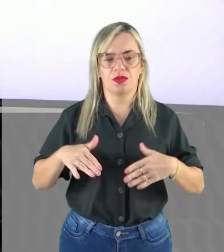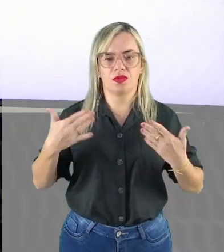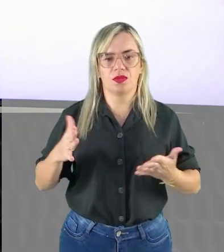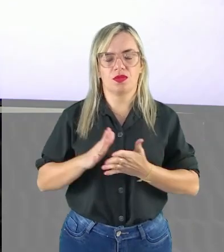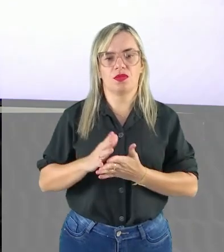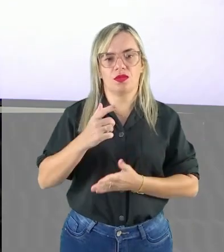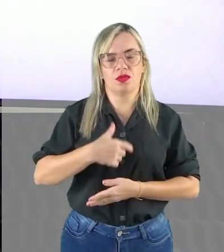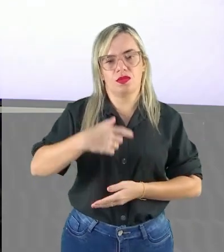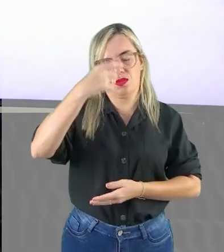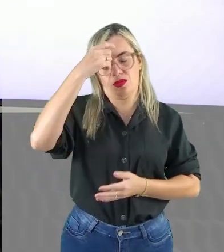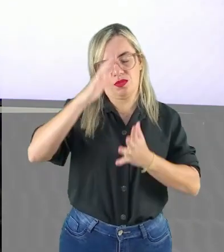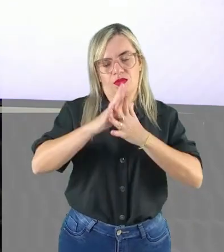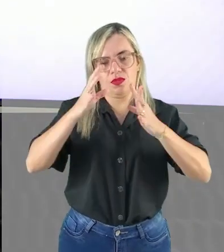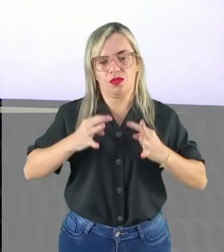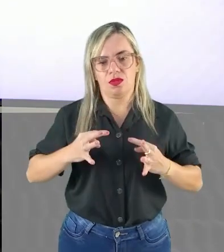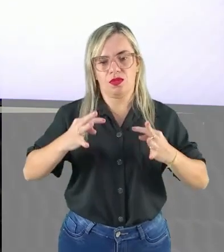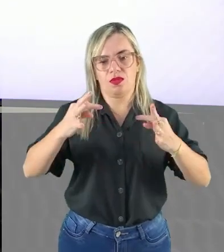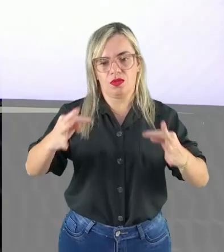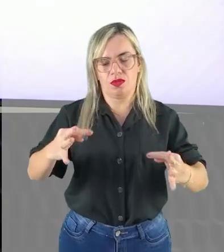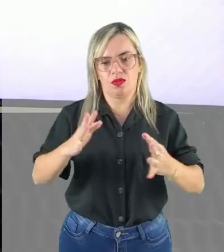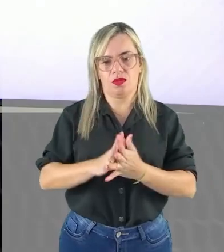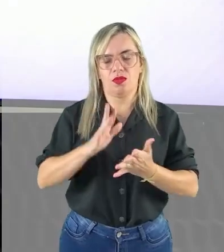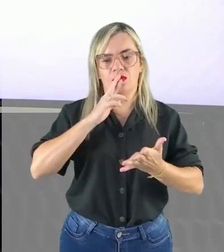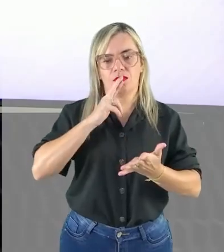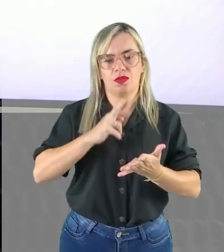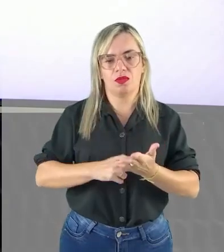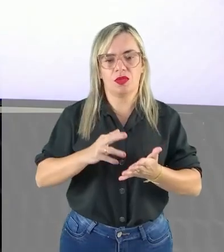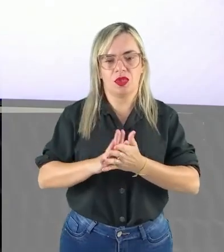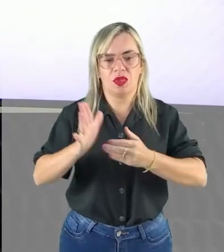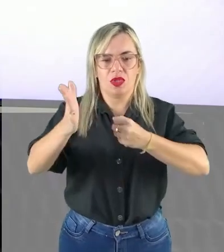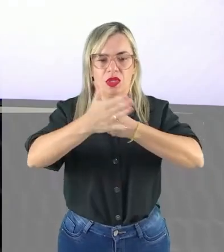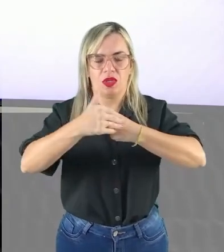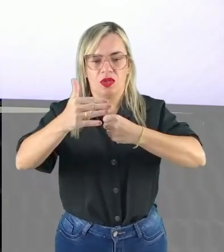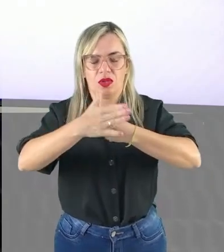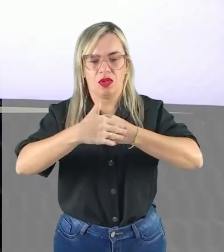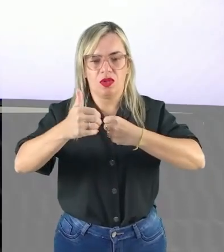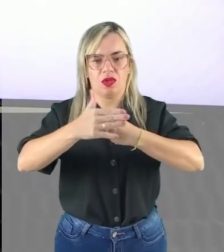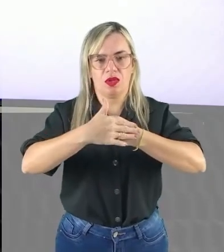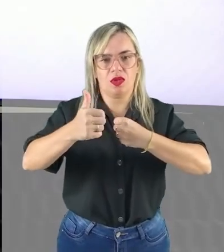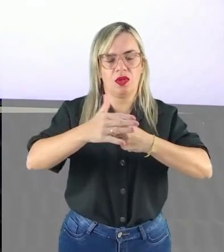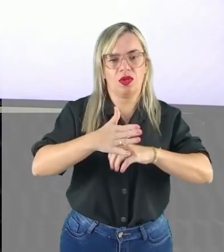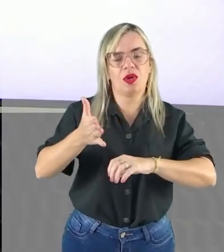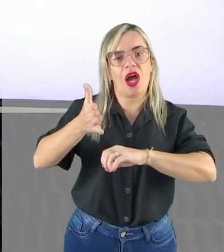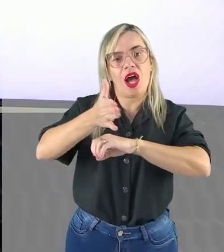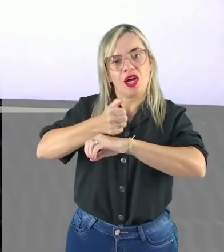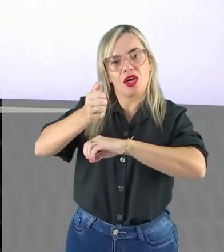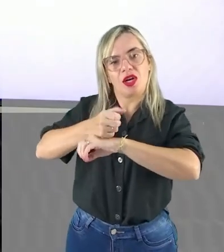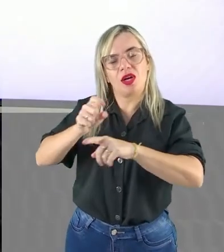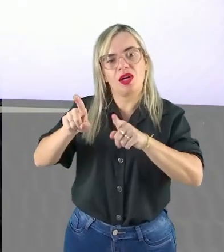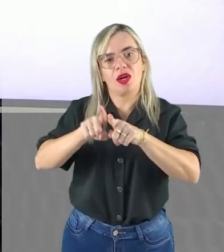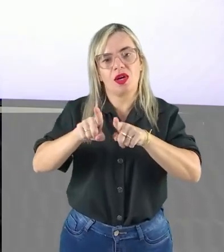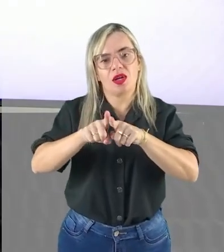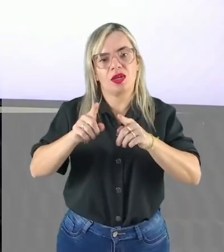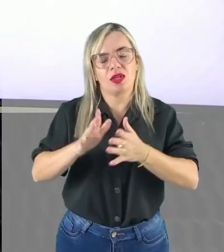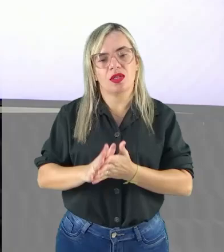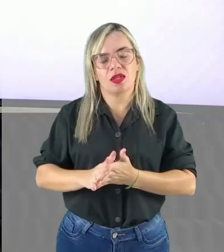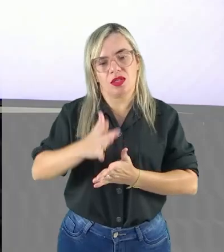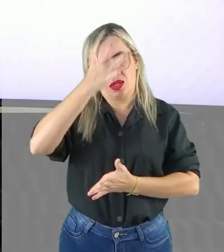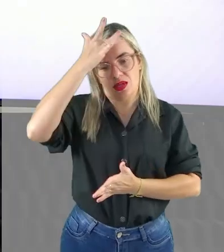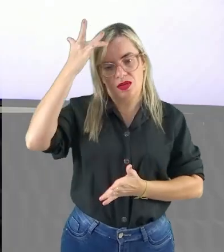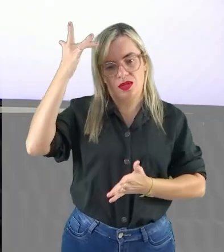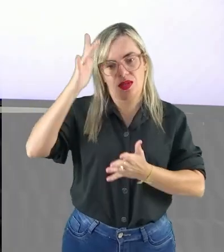seu cérebro eletrônico responde selectivamente às carícias e às chamadas do seu dono. Puedes